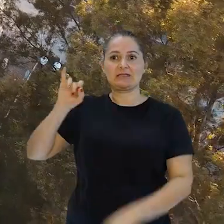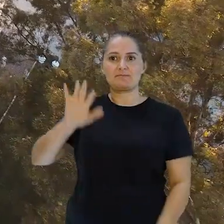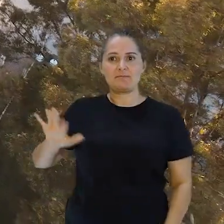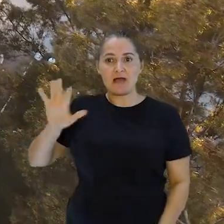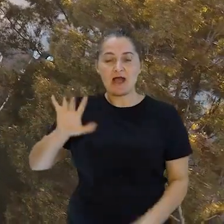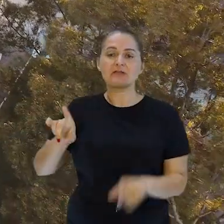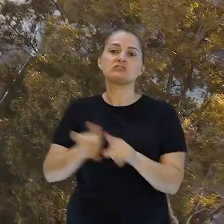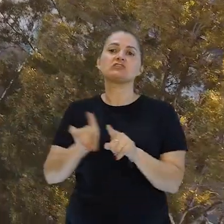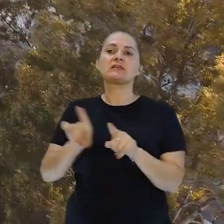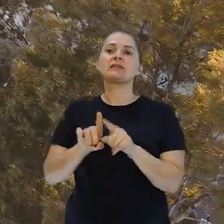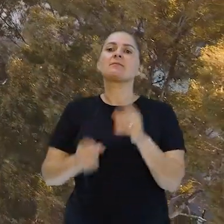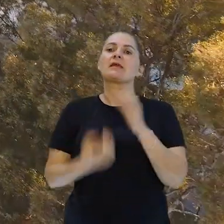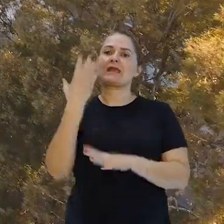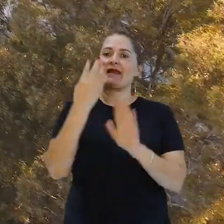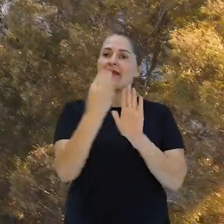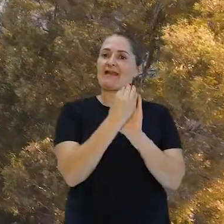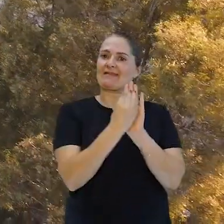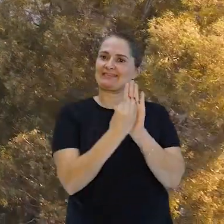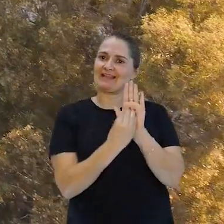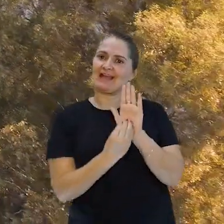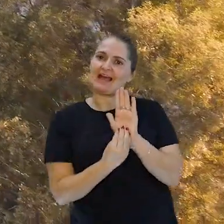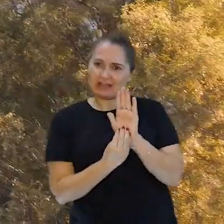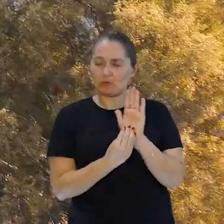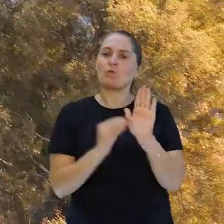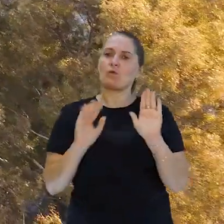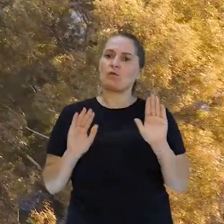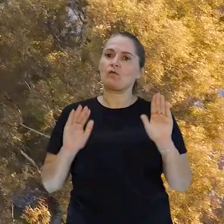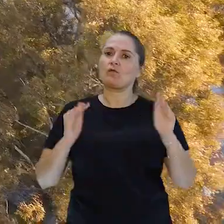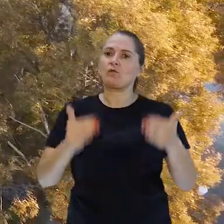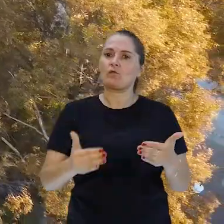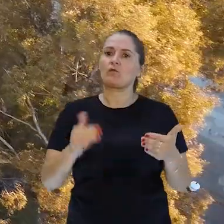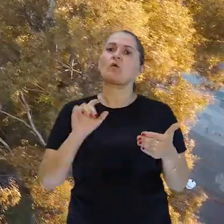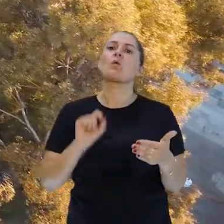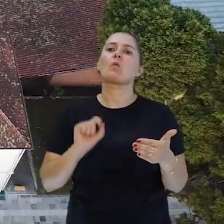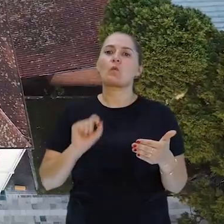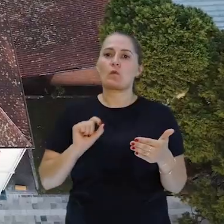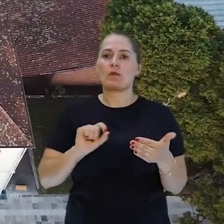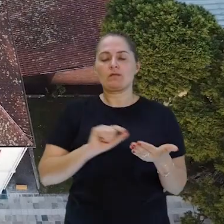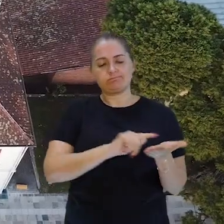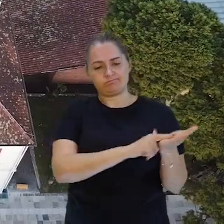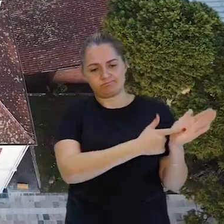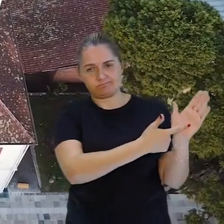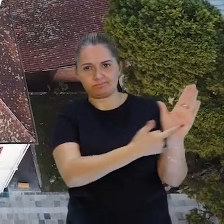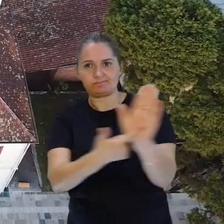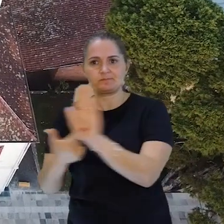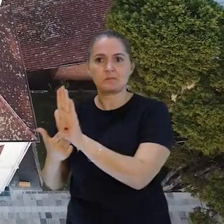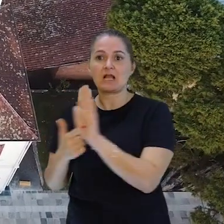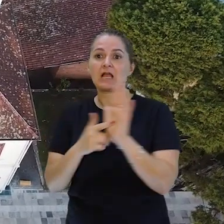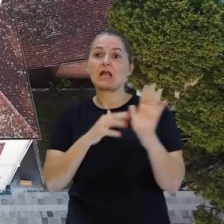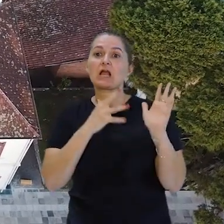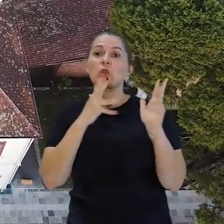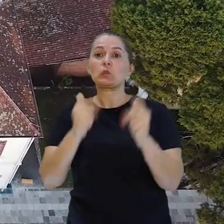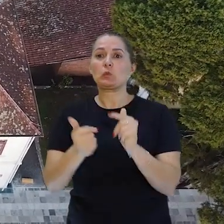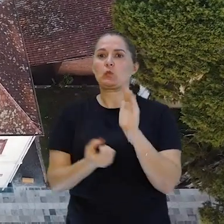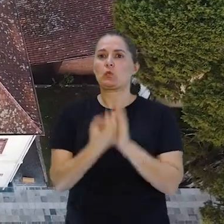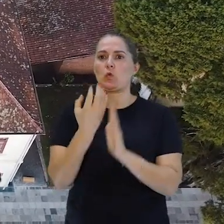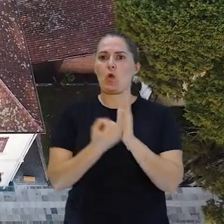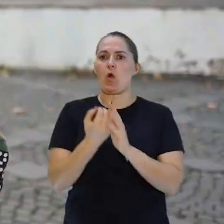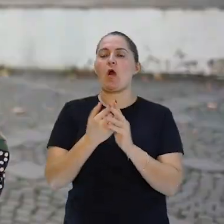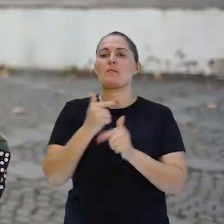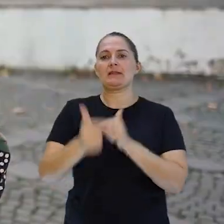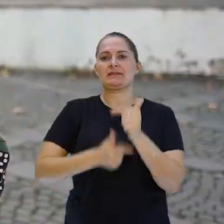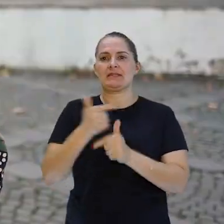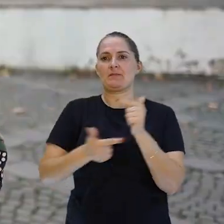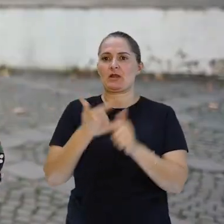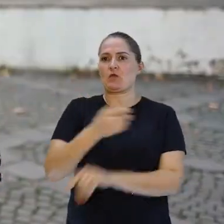com audiodescrição de imagens e a produção de um catálogo que vai ser voltado para a apresentação de